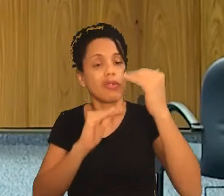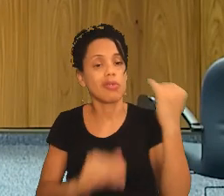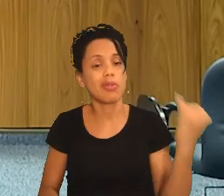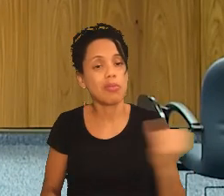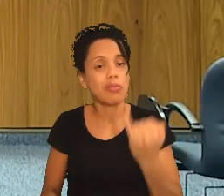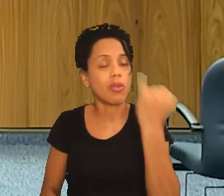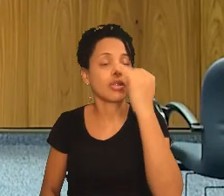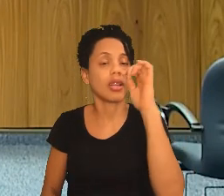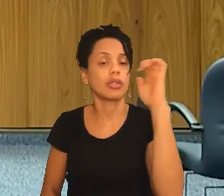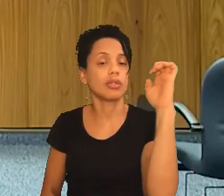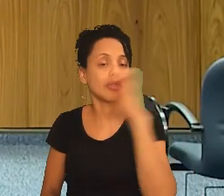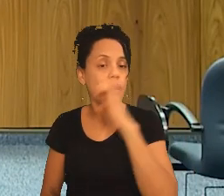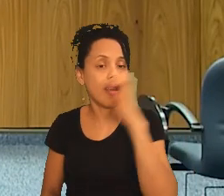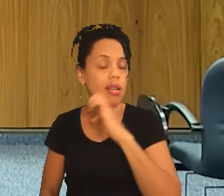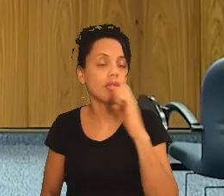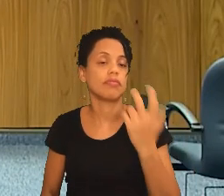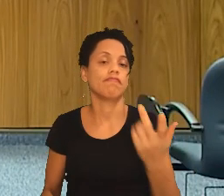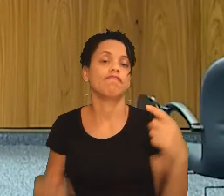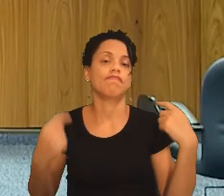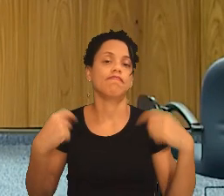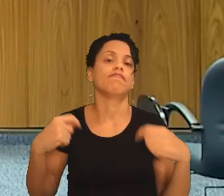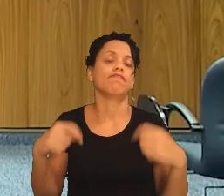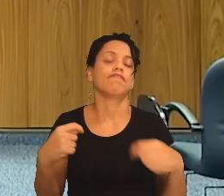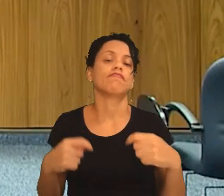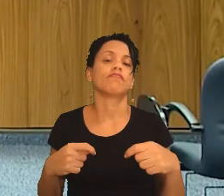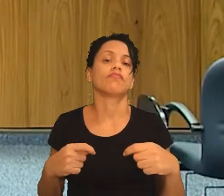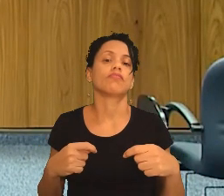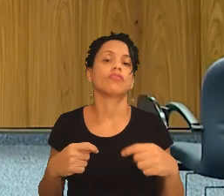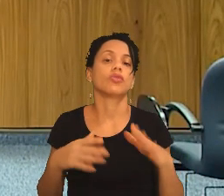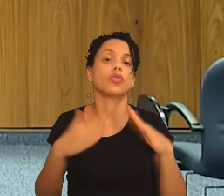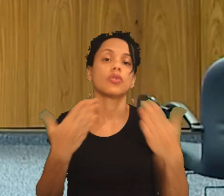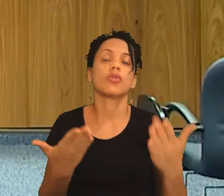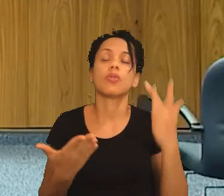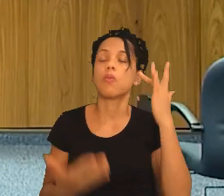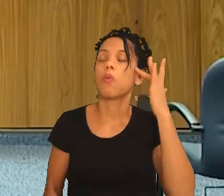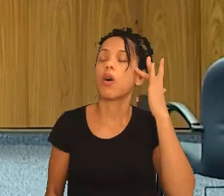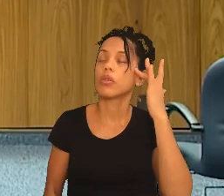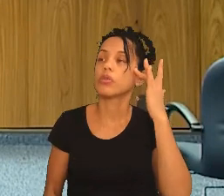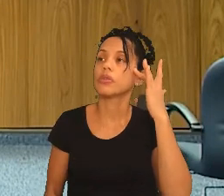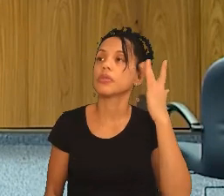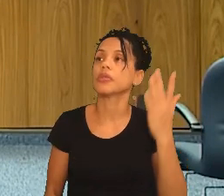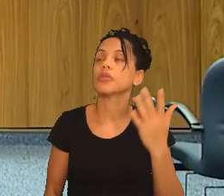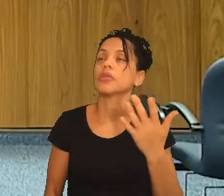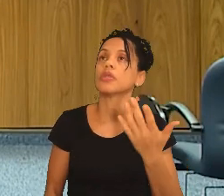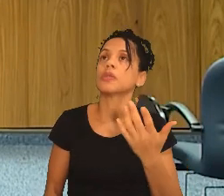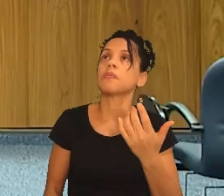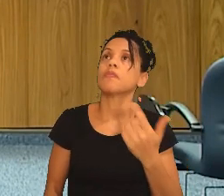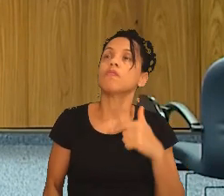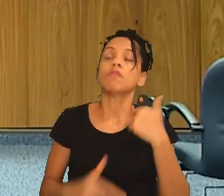sempre enquadrando ou sempre tentando colocá-lo nas amarras nossas, tidas como